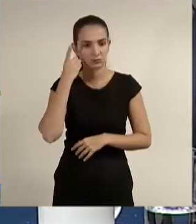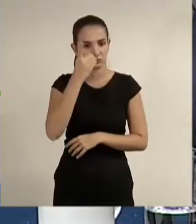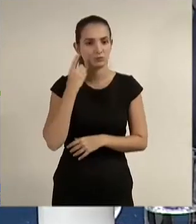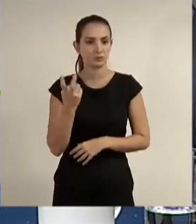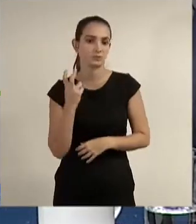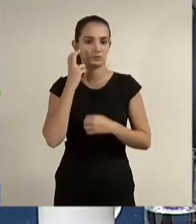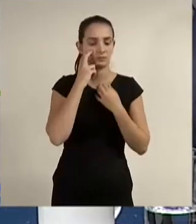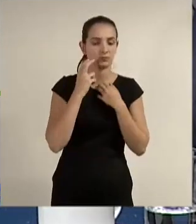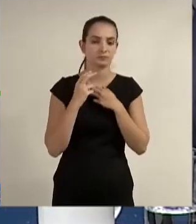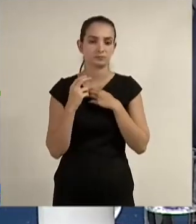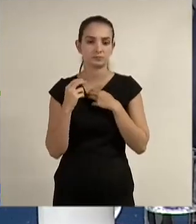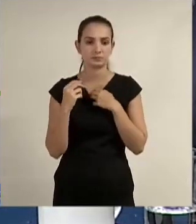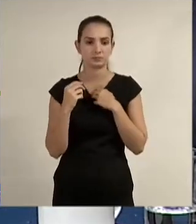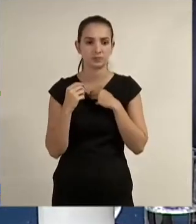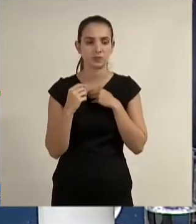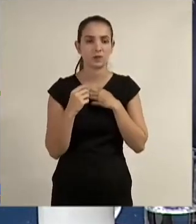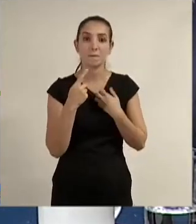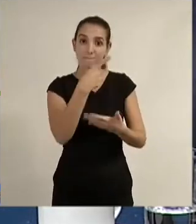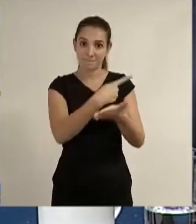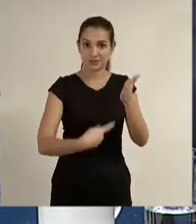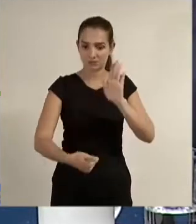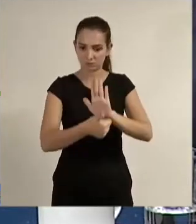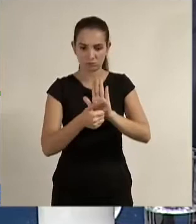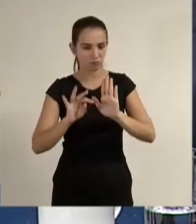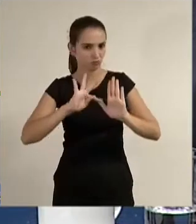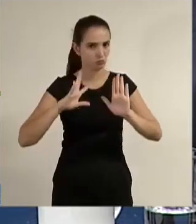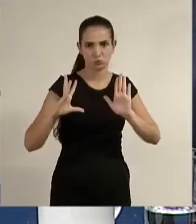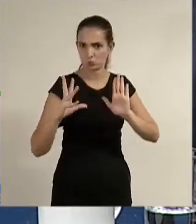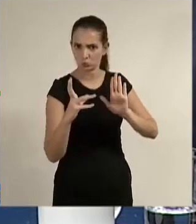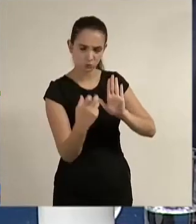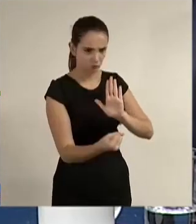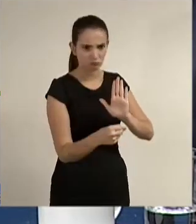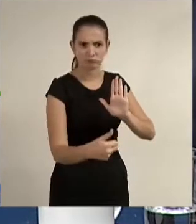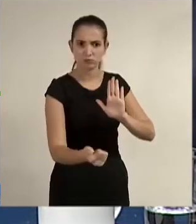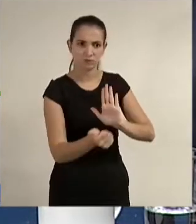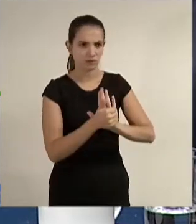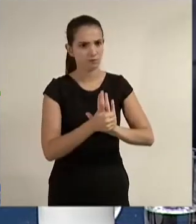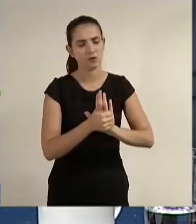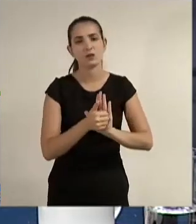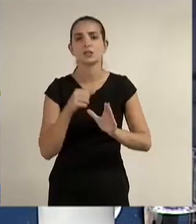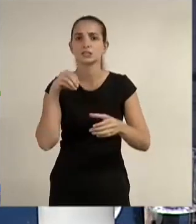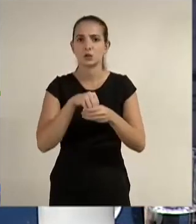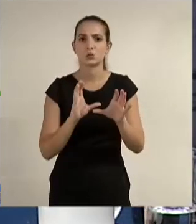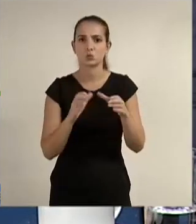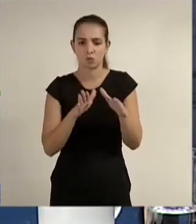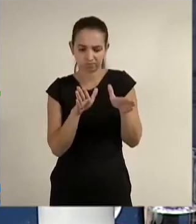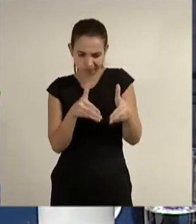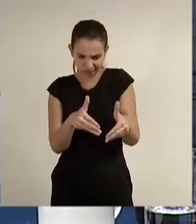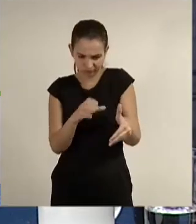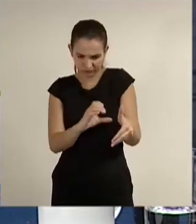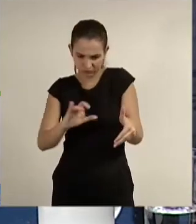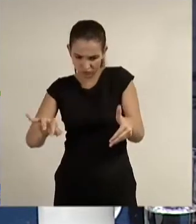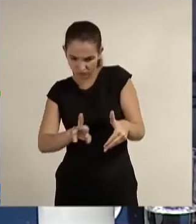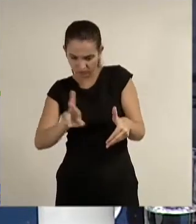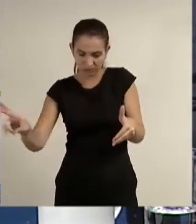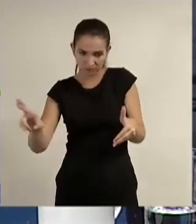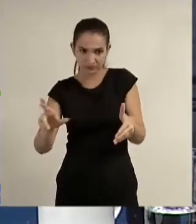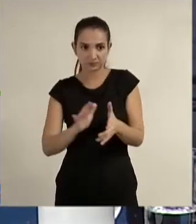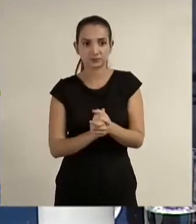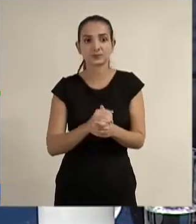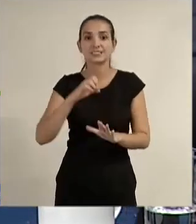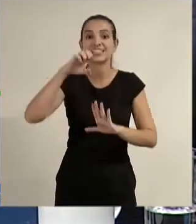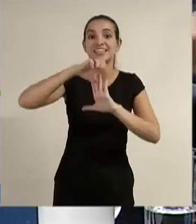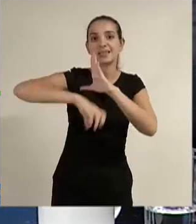Márcio Fernandes. Parecer favorável por unanimidade da CCJR, com uma emenda